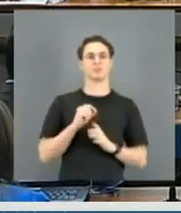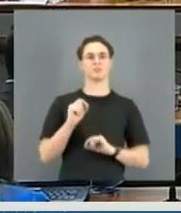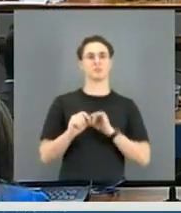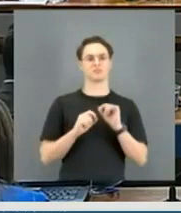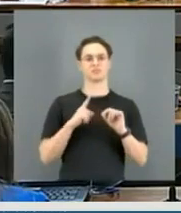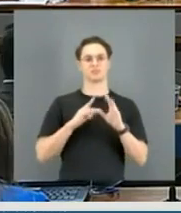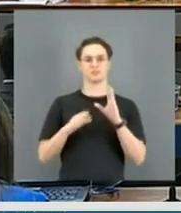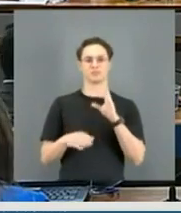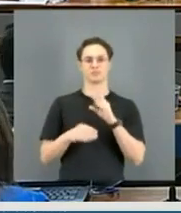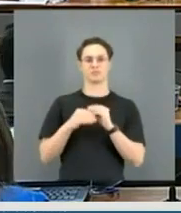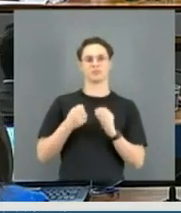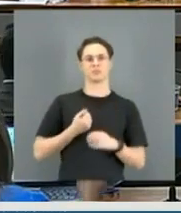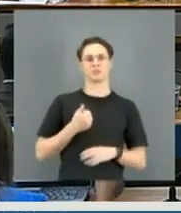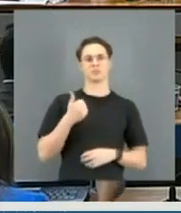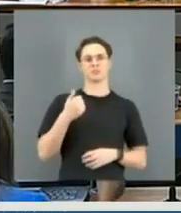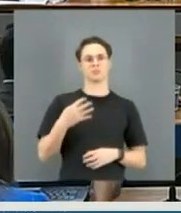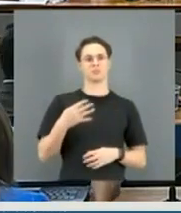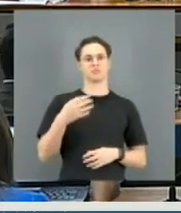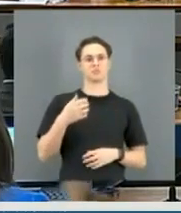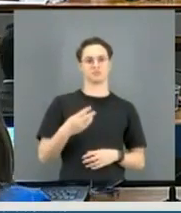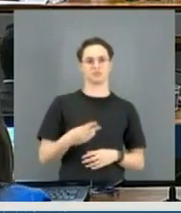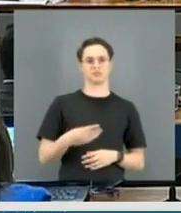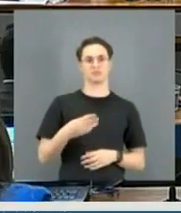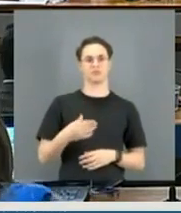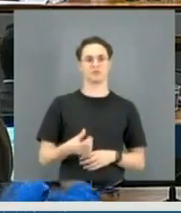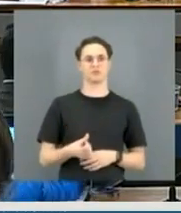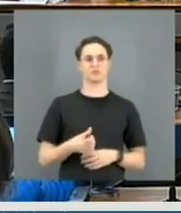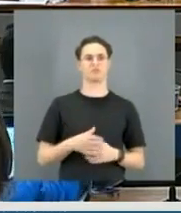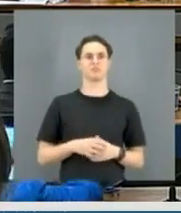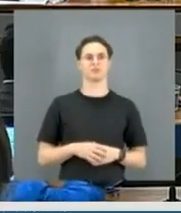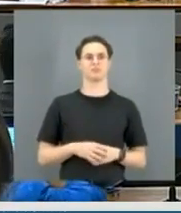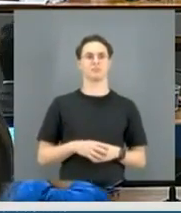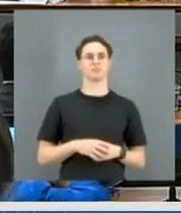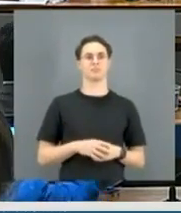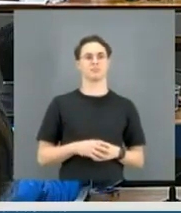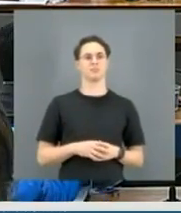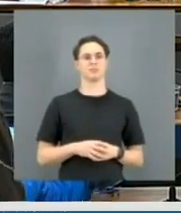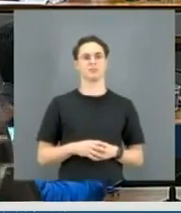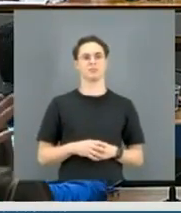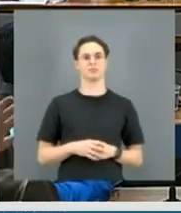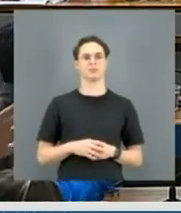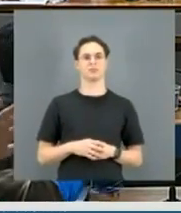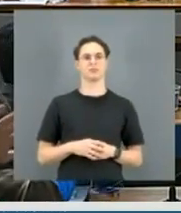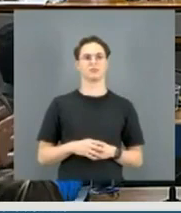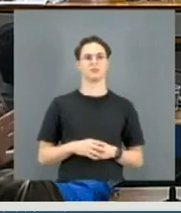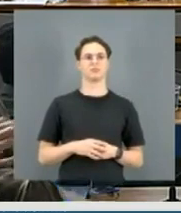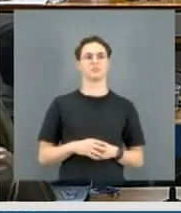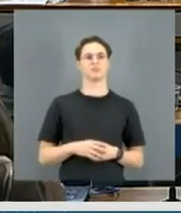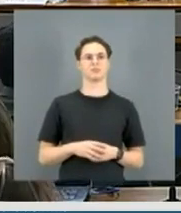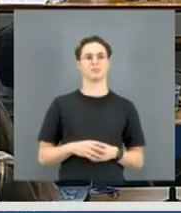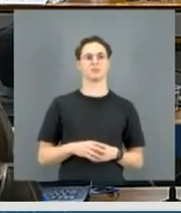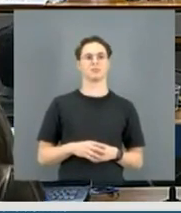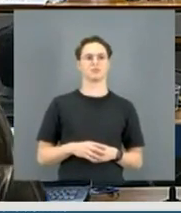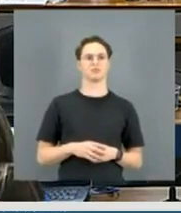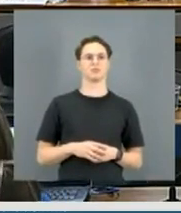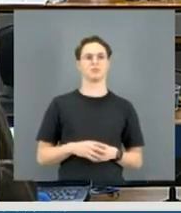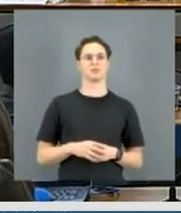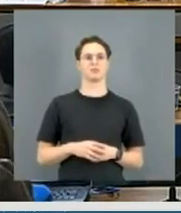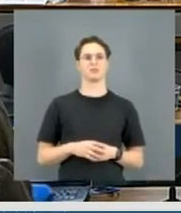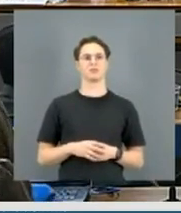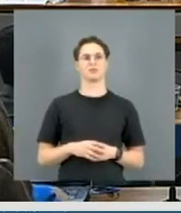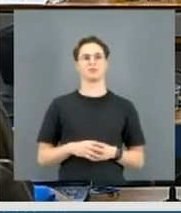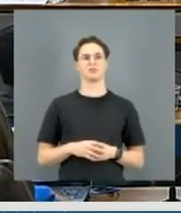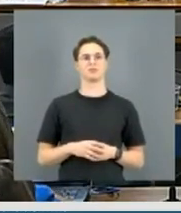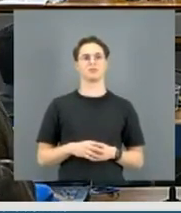uma melhor análise sobre as despesas do governo frente à inflação. Acho que isso que é a alteração desse arcabouço fiscal, é